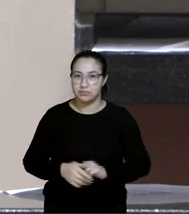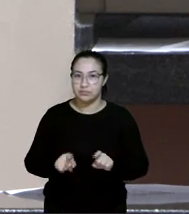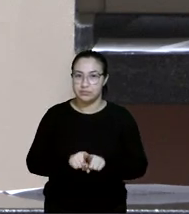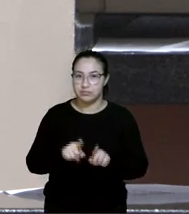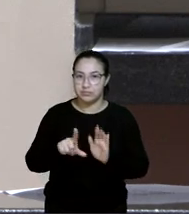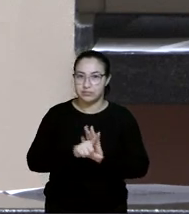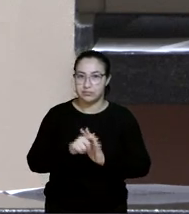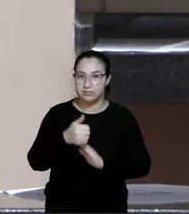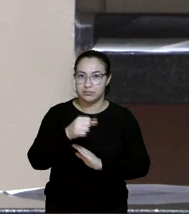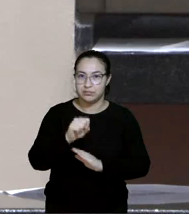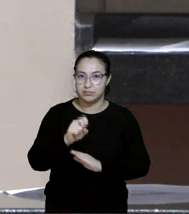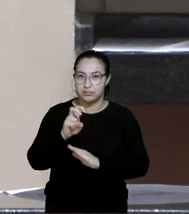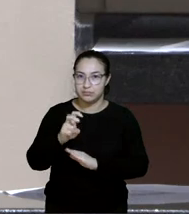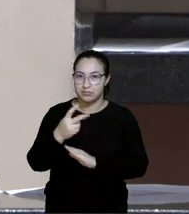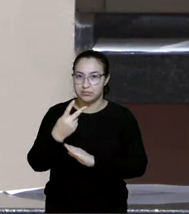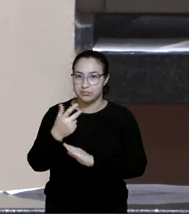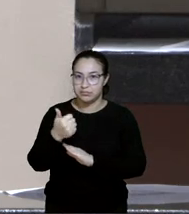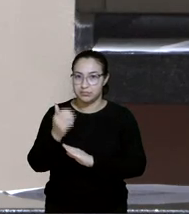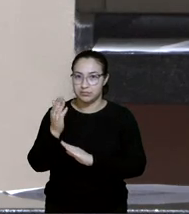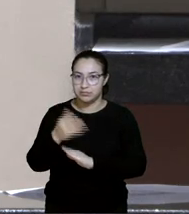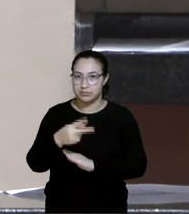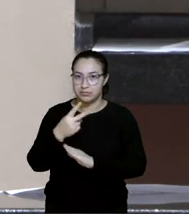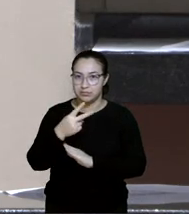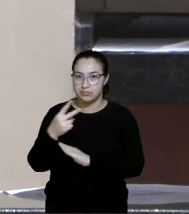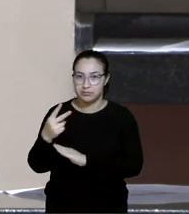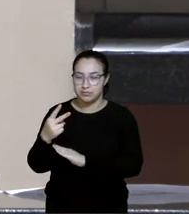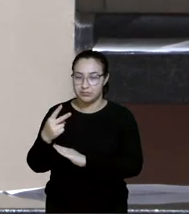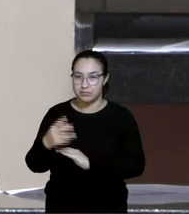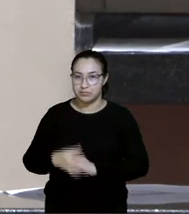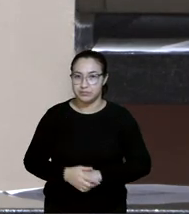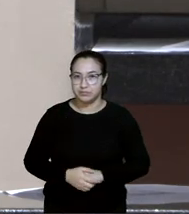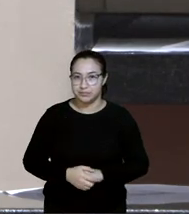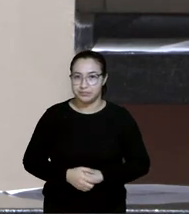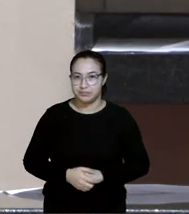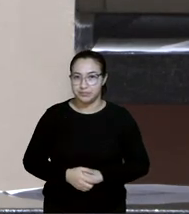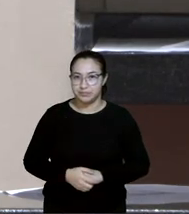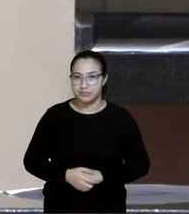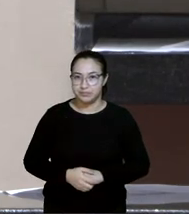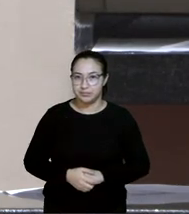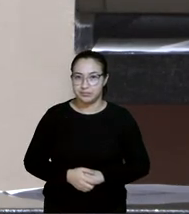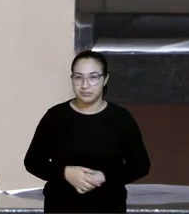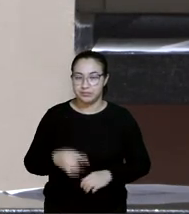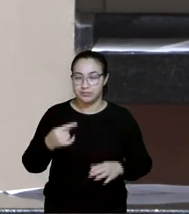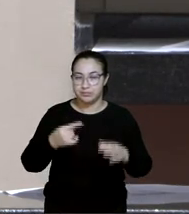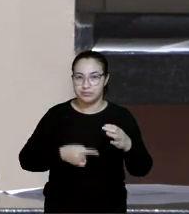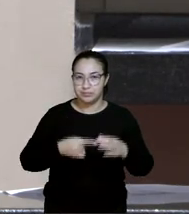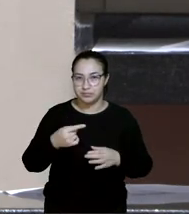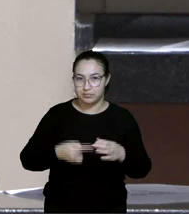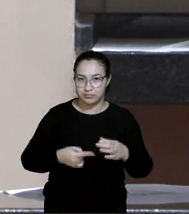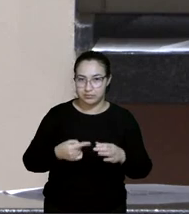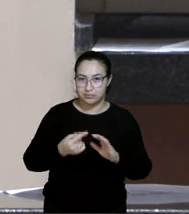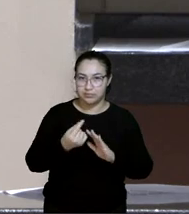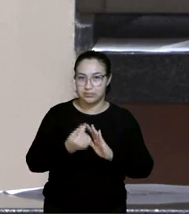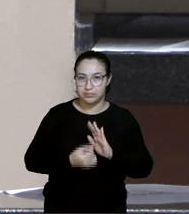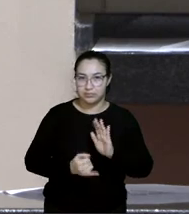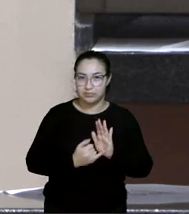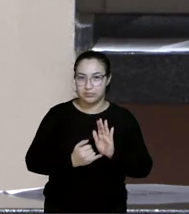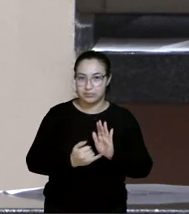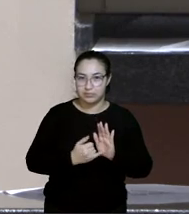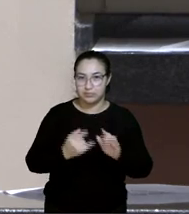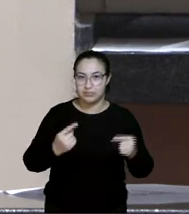número 18.521 de 2022. Parecer favorável da Comissão de Finanças e Tributação, relatoria deputado Marcos Vieira, em